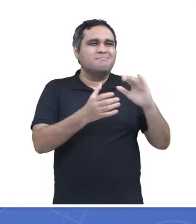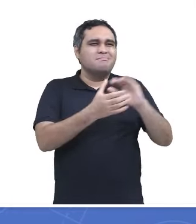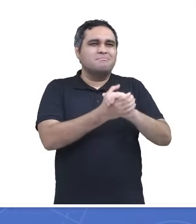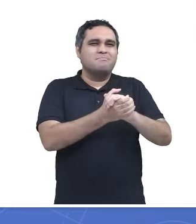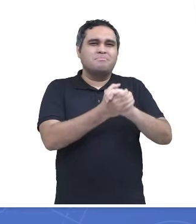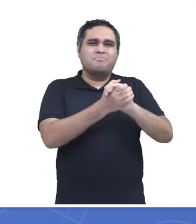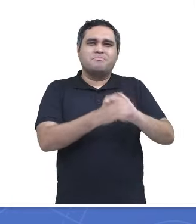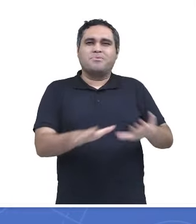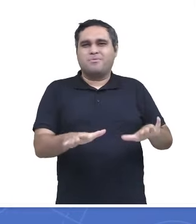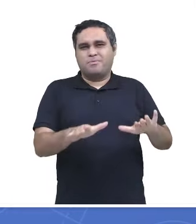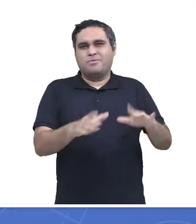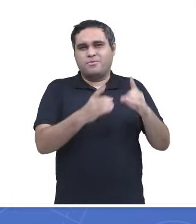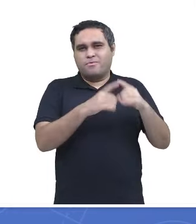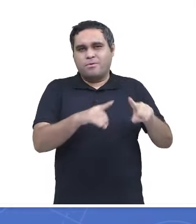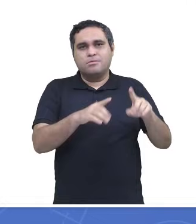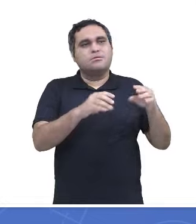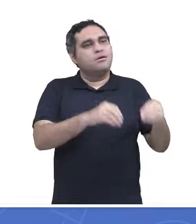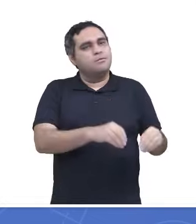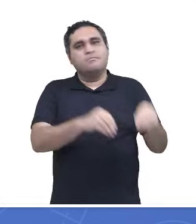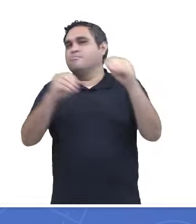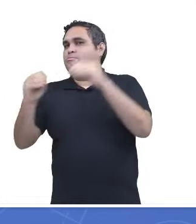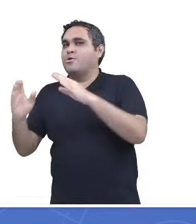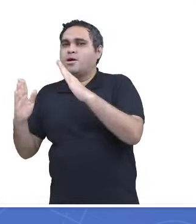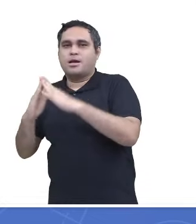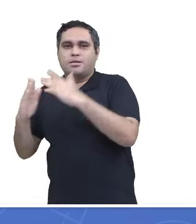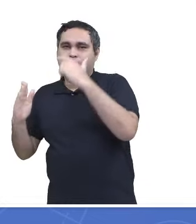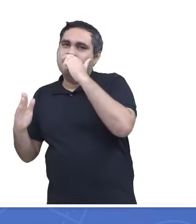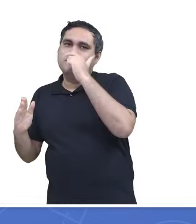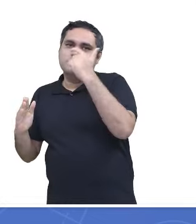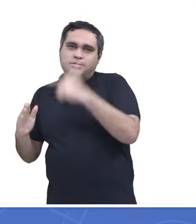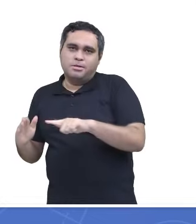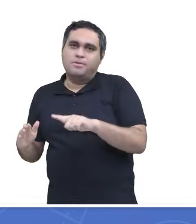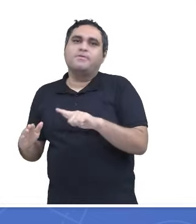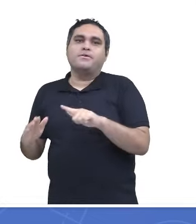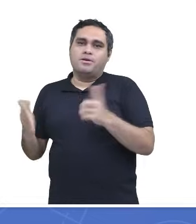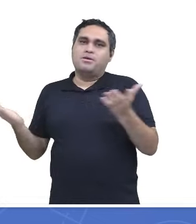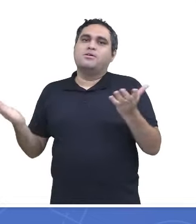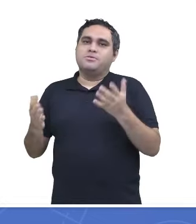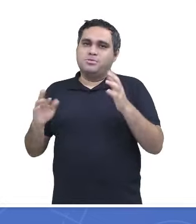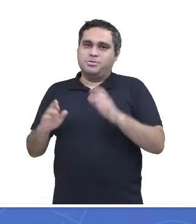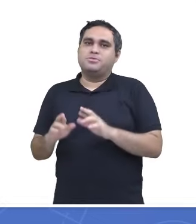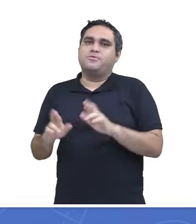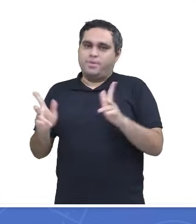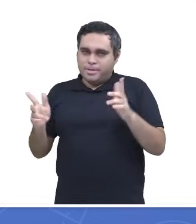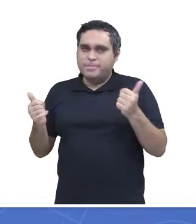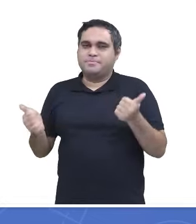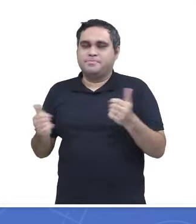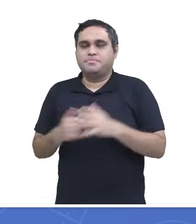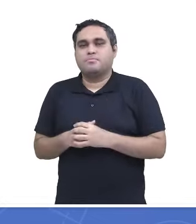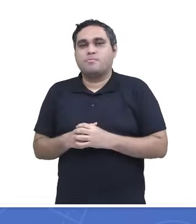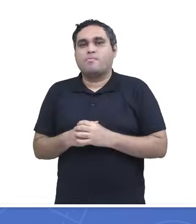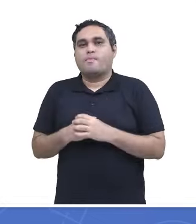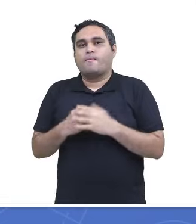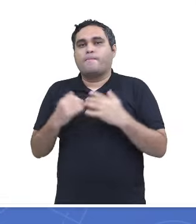novo, né, novamente. Então vejam que essa forma de você analisar a juventude, ela